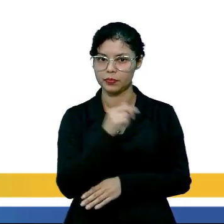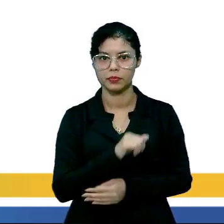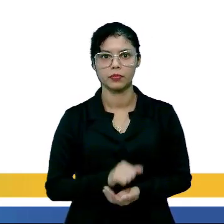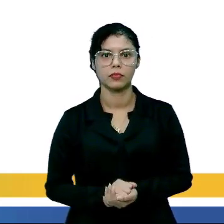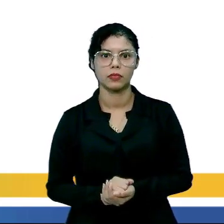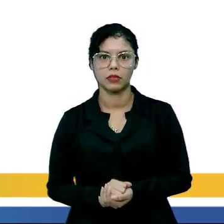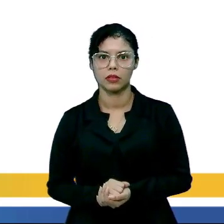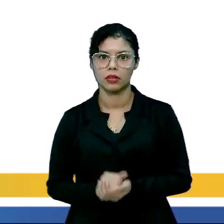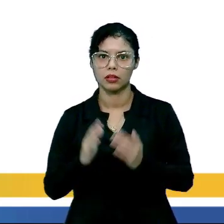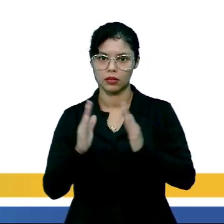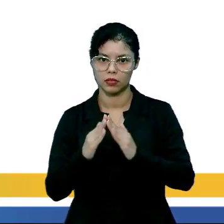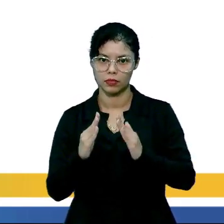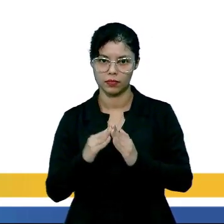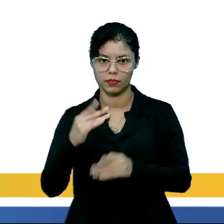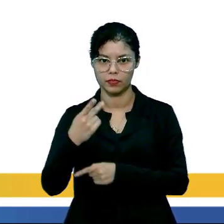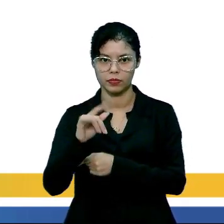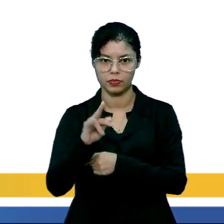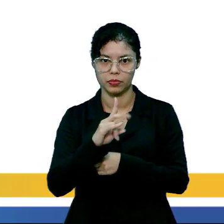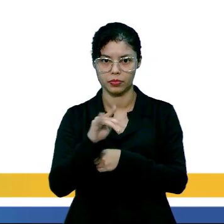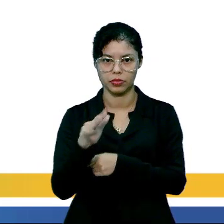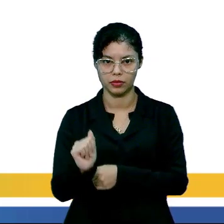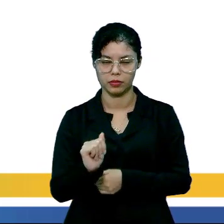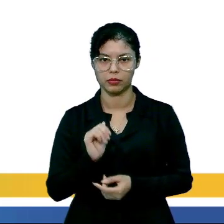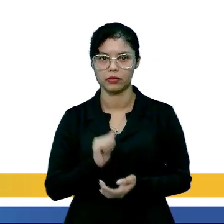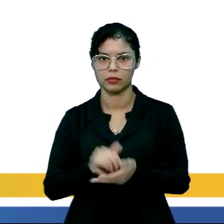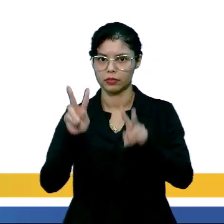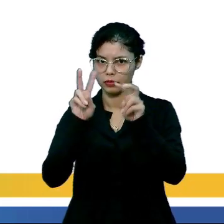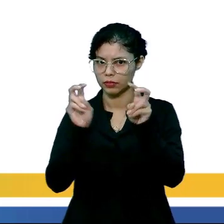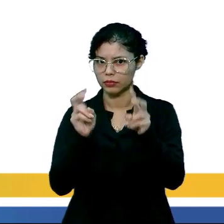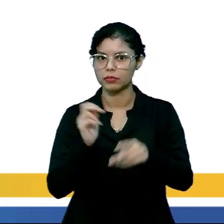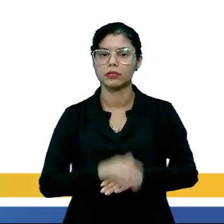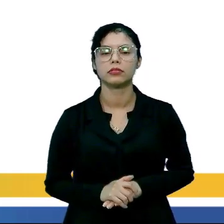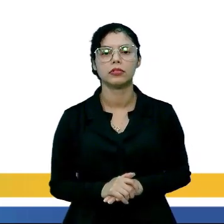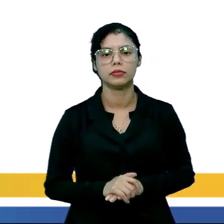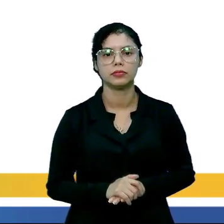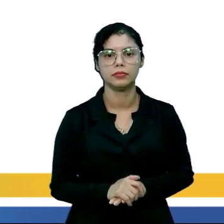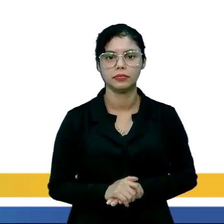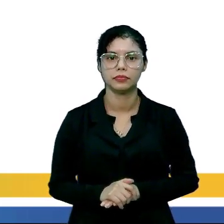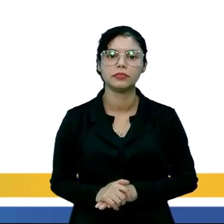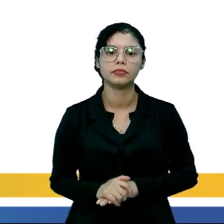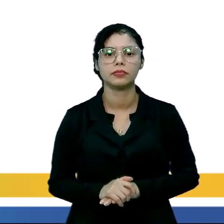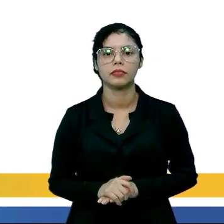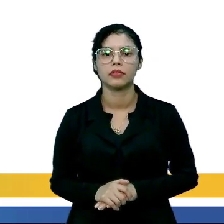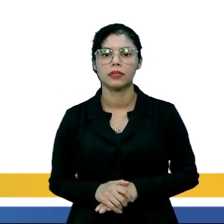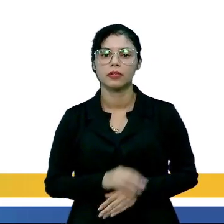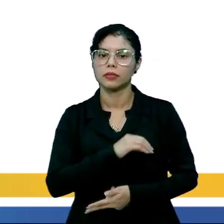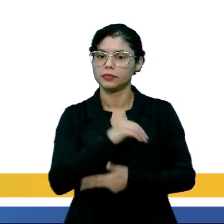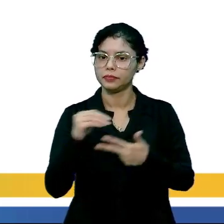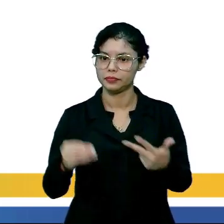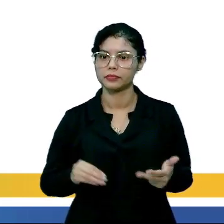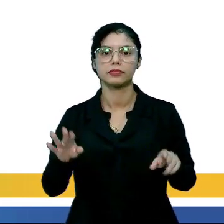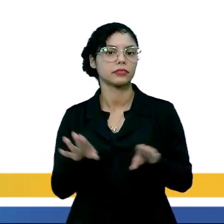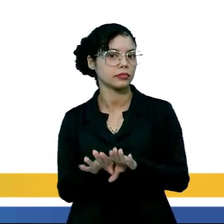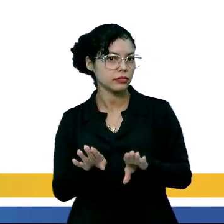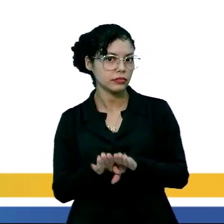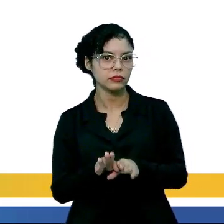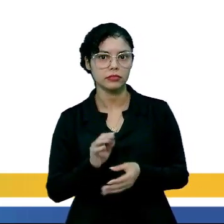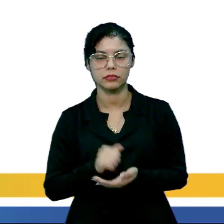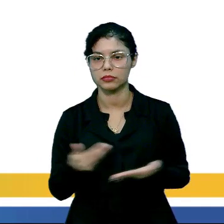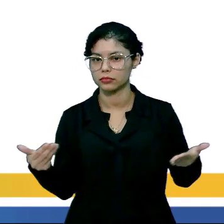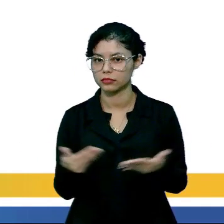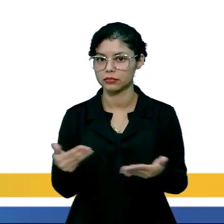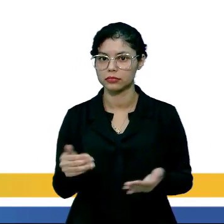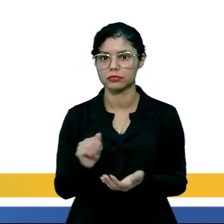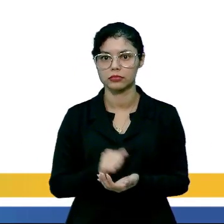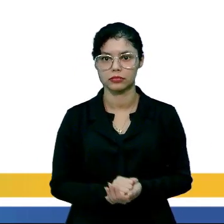naturalista. A gente tem A Casa de Pensão, que é muito abordada aí em temas, em questões do Enem. E a obra de hoje, que